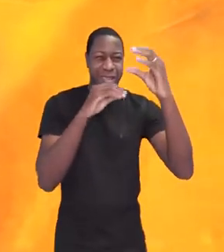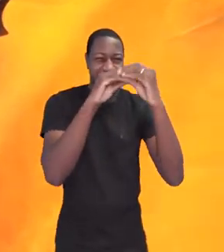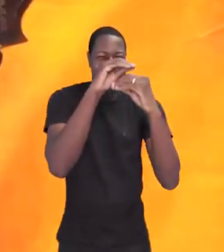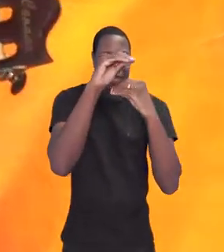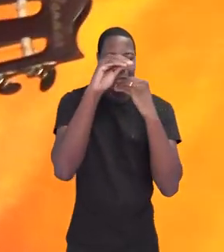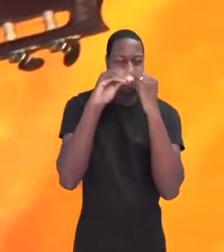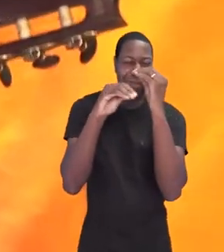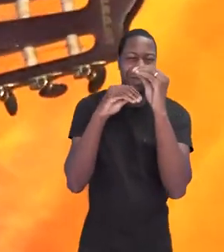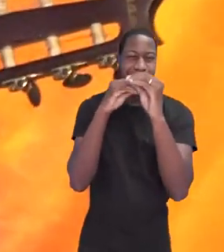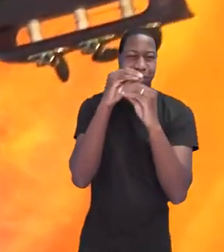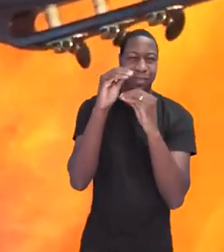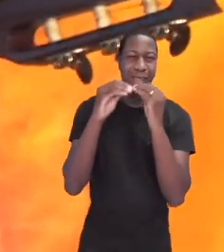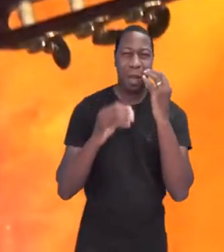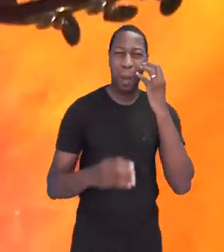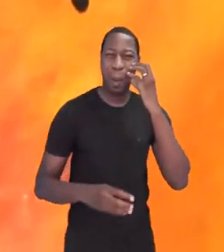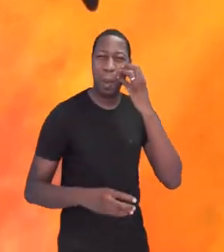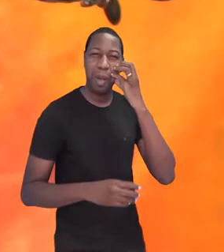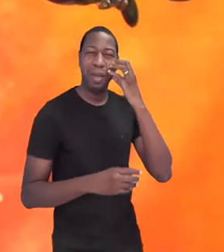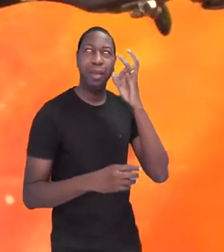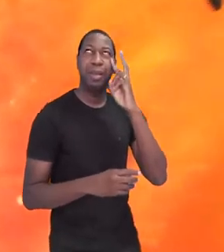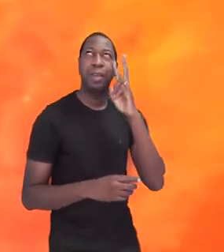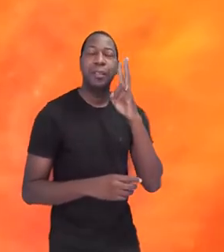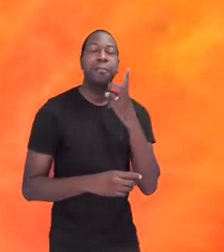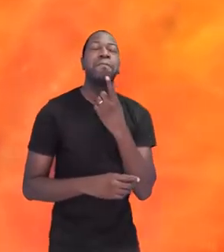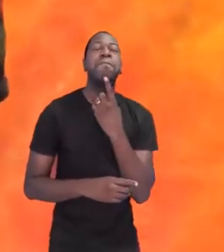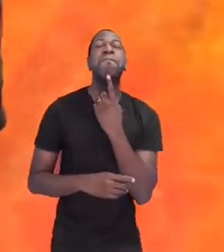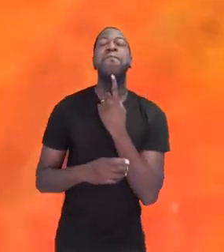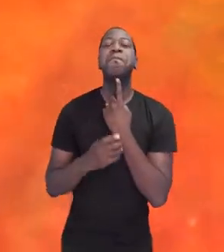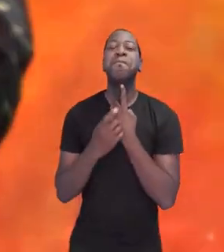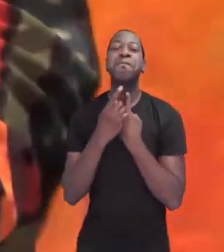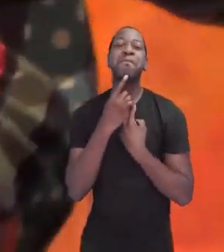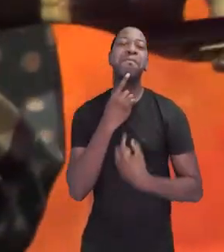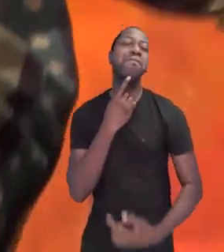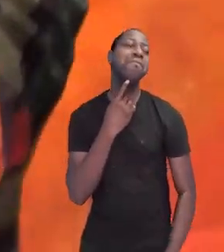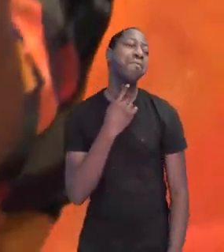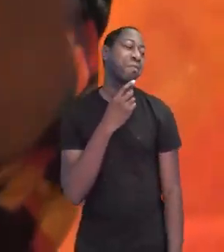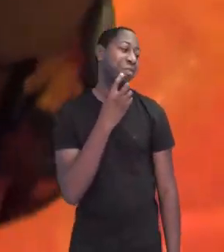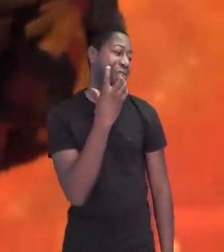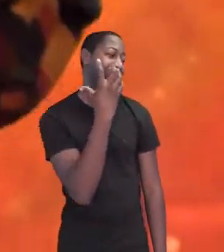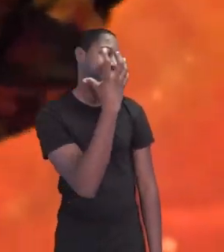de rosa. Fiquei querendo bem